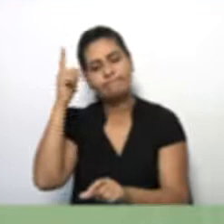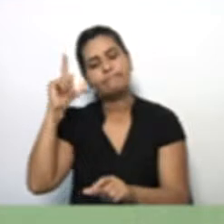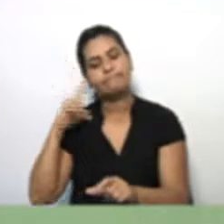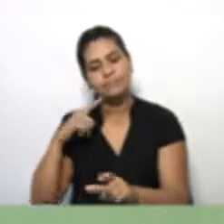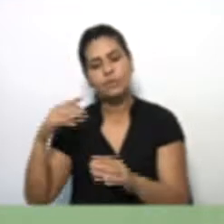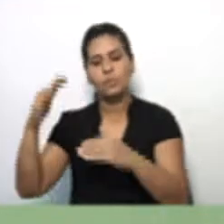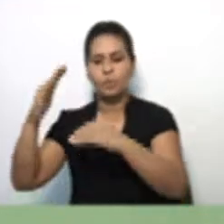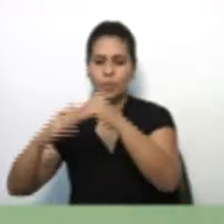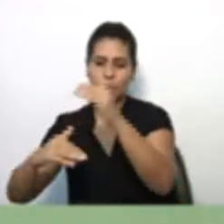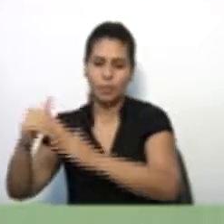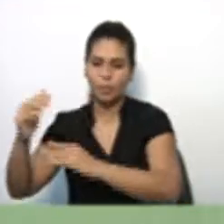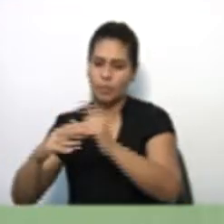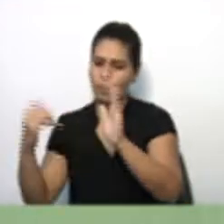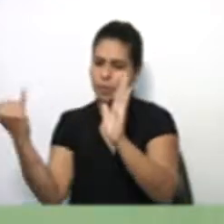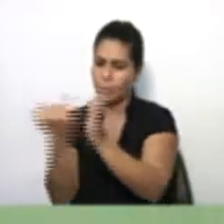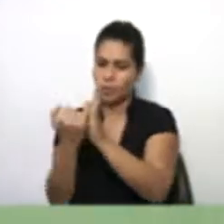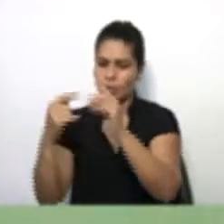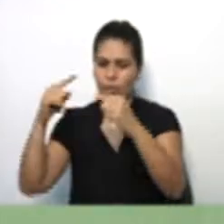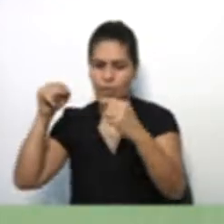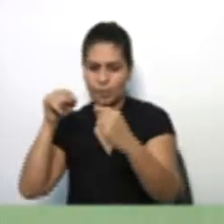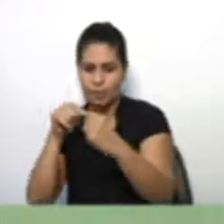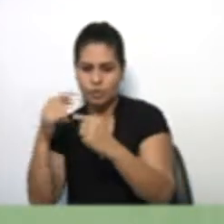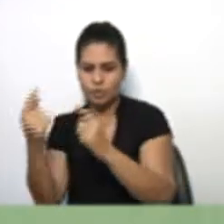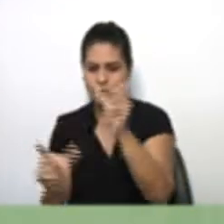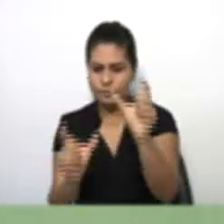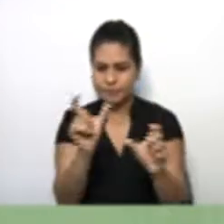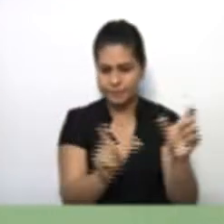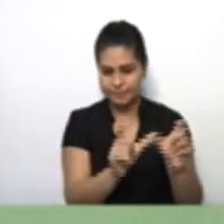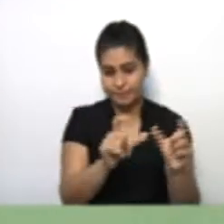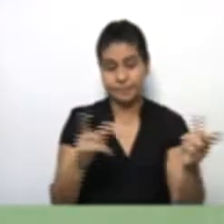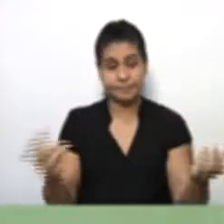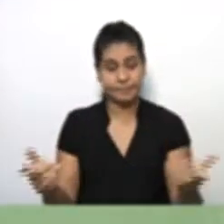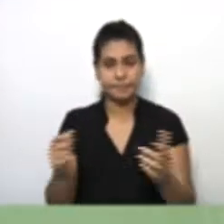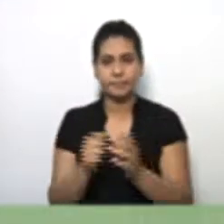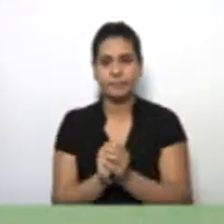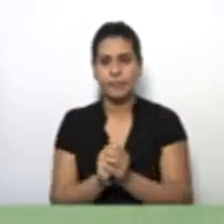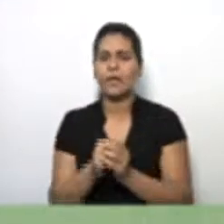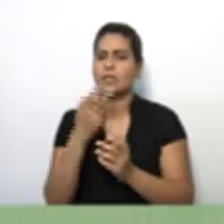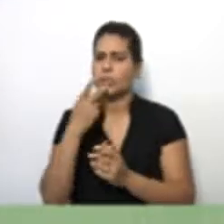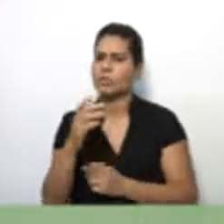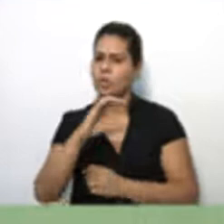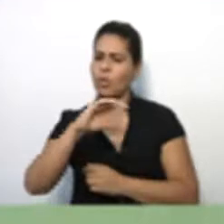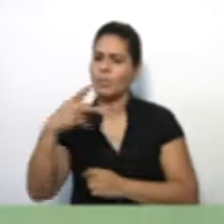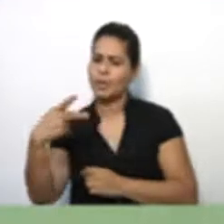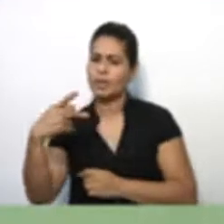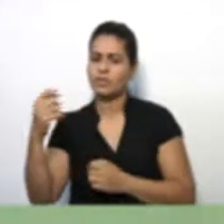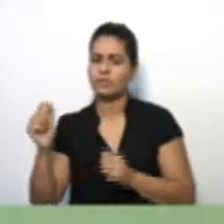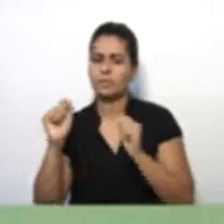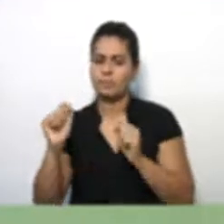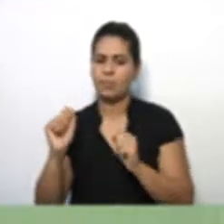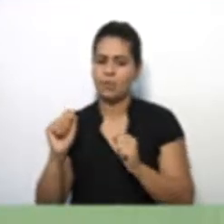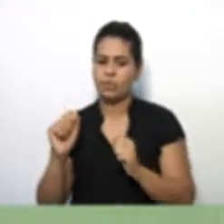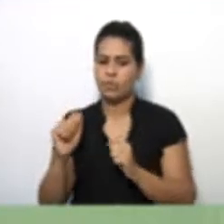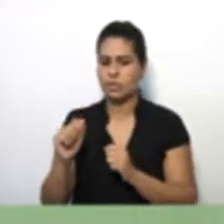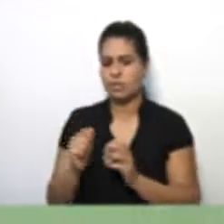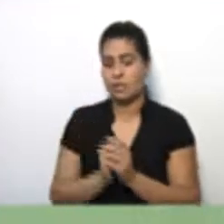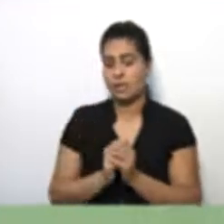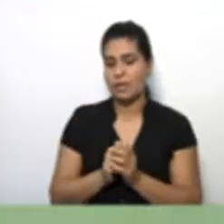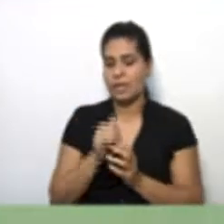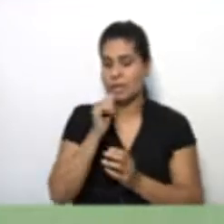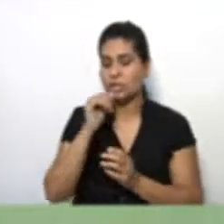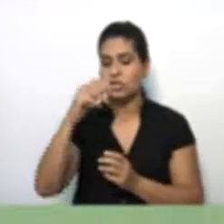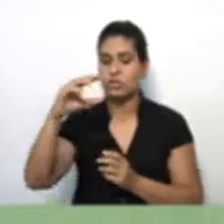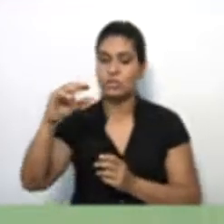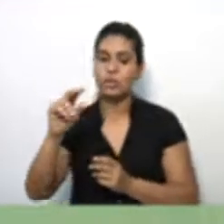papel definido. Lembra bem, a tua cooperativa, tá? Eu coloquei cooperativa aqui, mas eu posso colocar uma perninha aqui no ar. Né? A